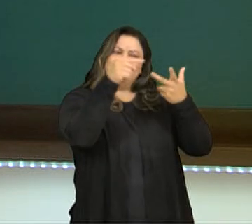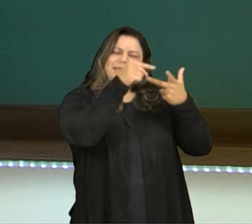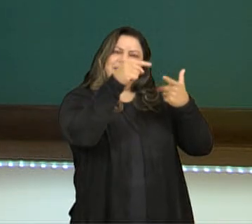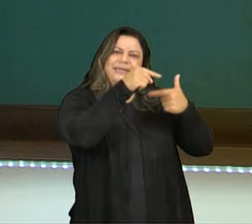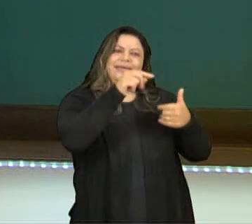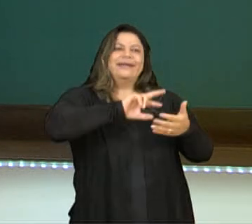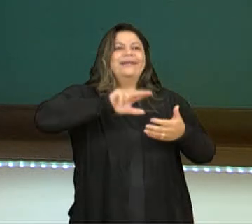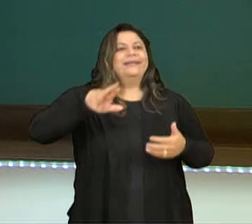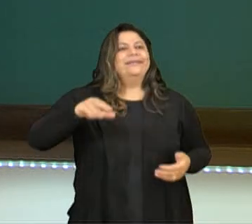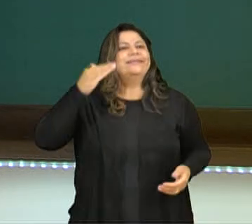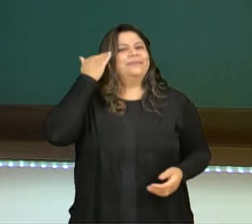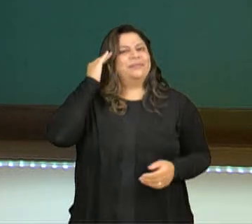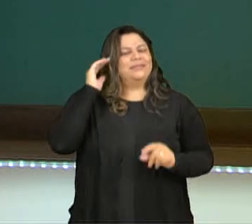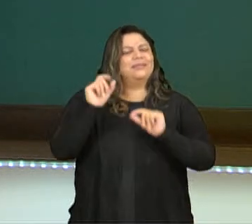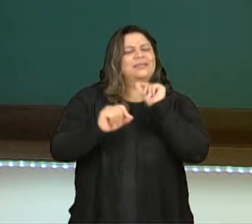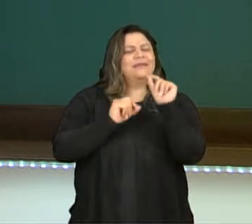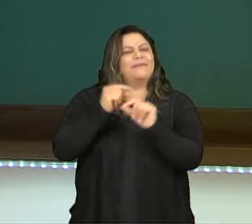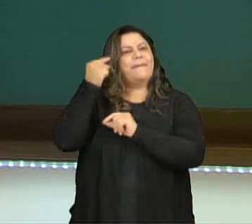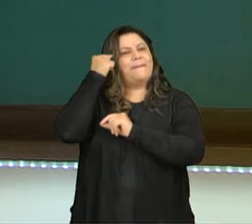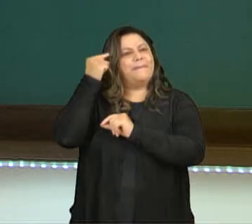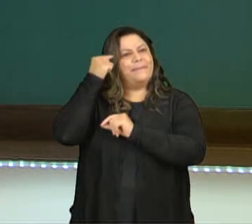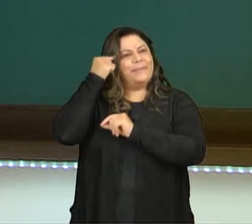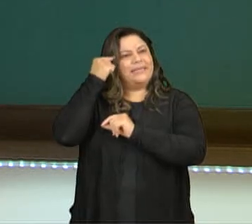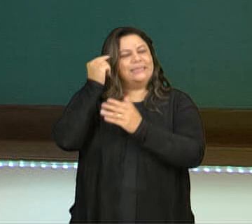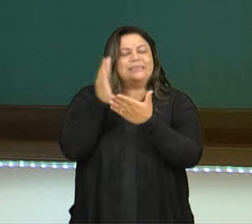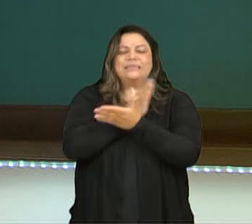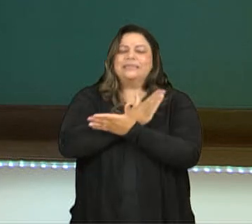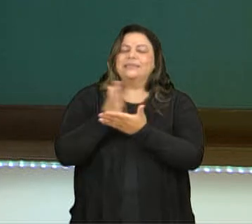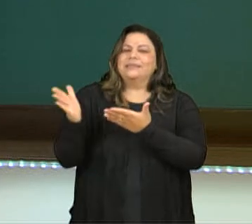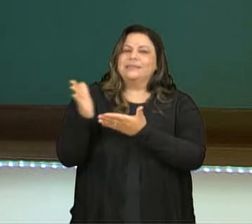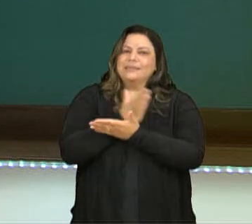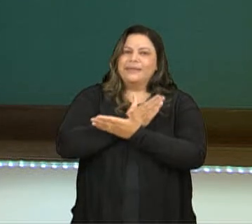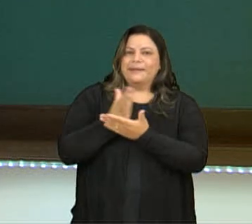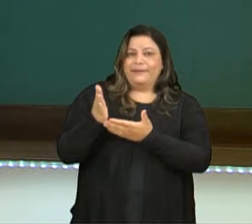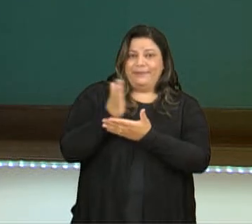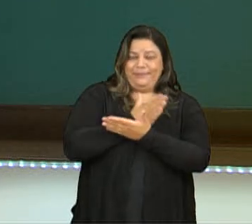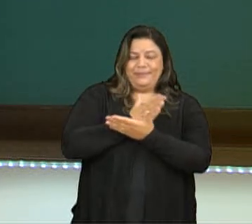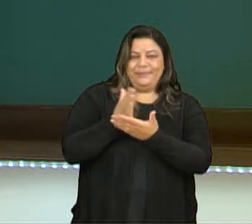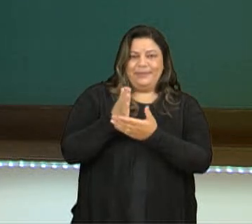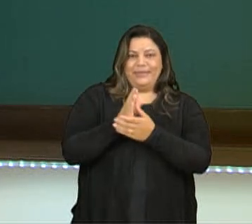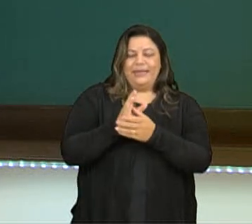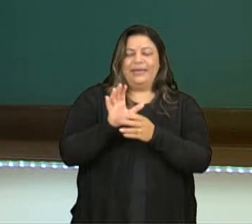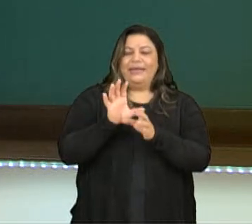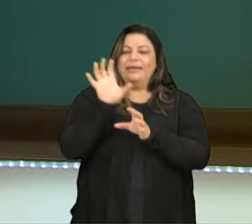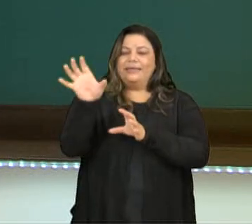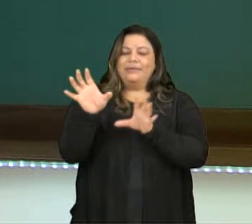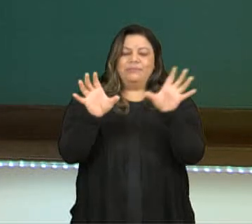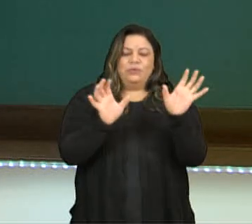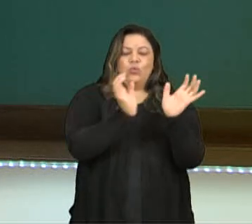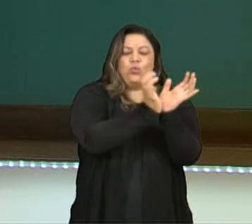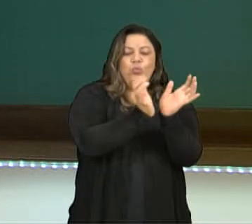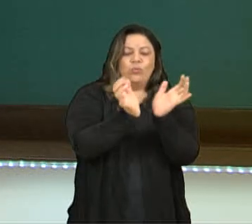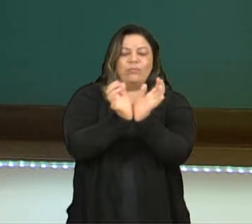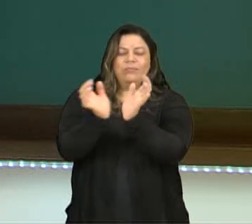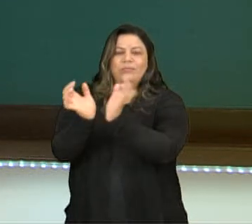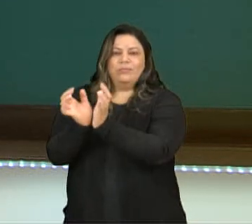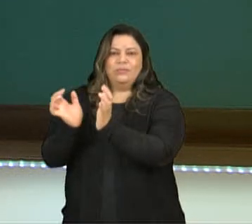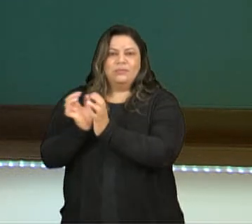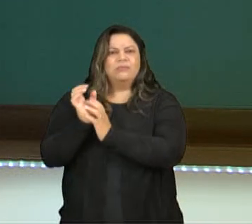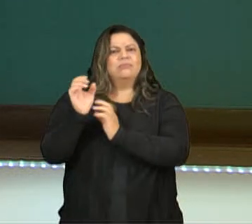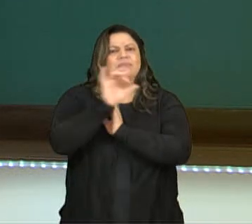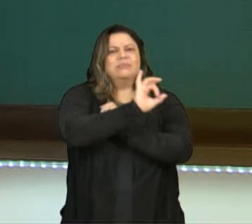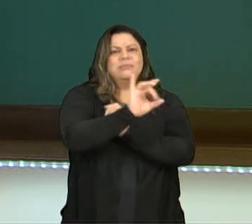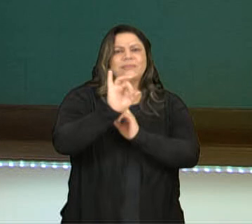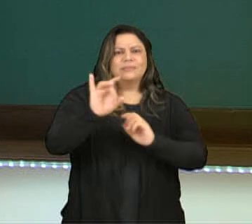entender. E agora vamos pensar um pouquinho ali separadamente em cada uma dessas fontes, em cada um desses recursos e na